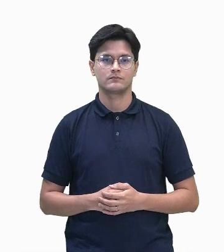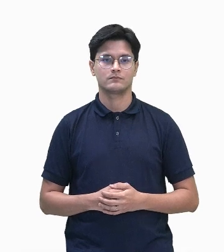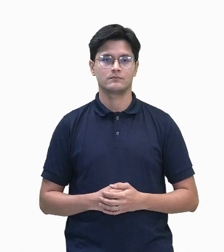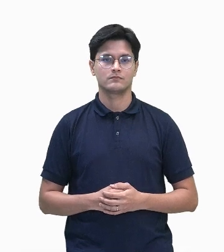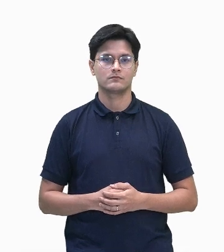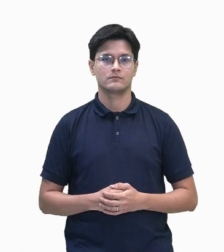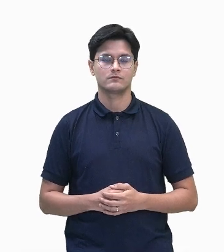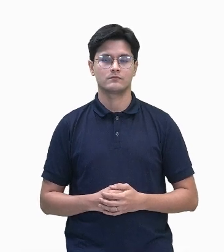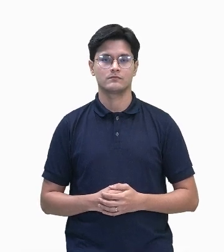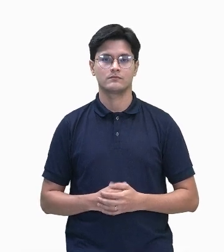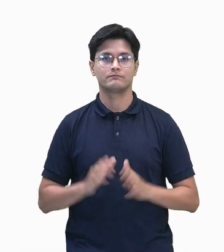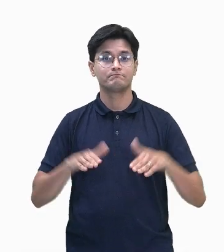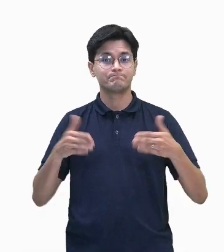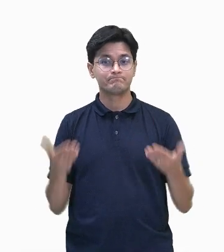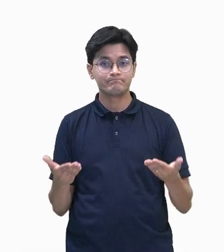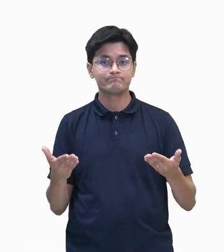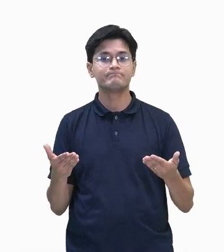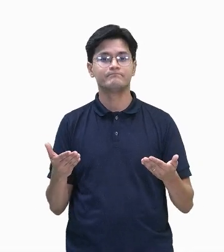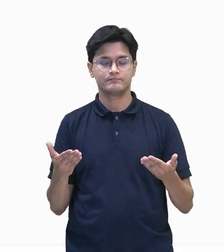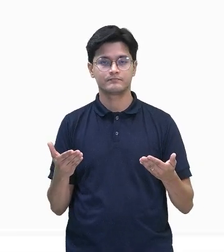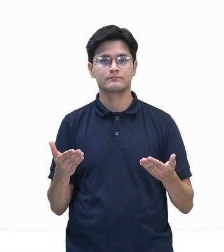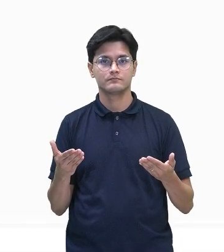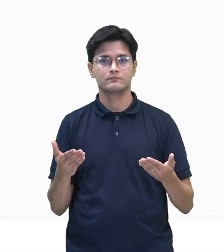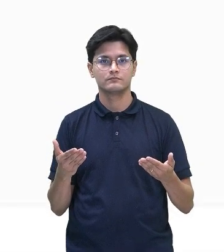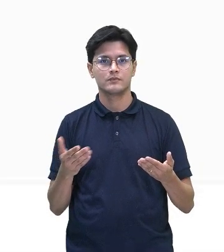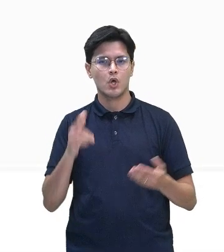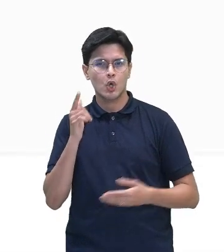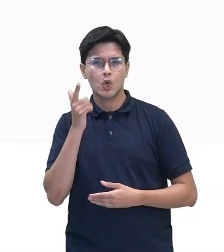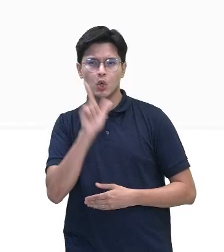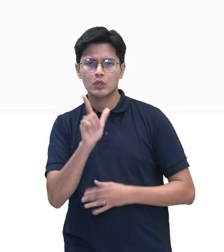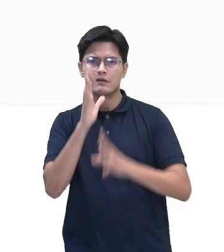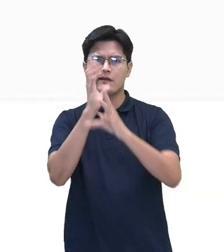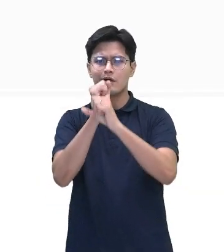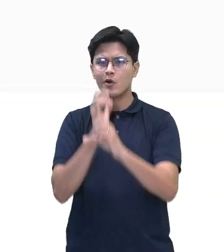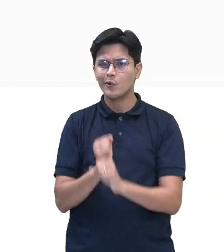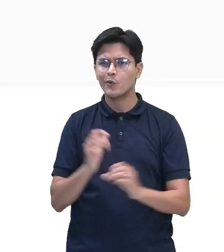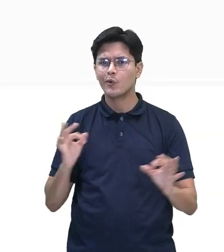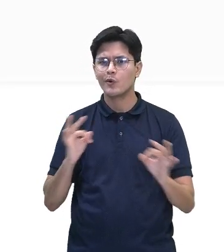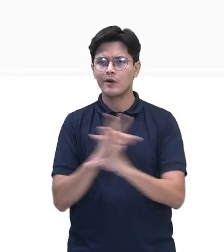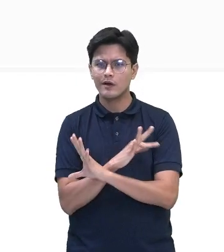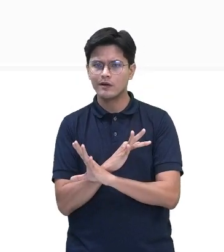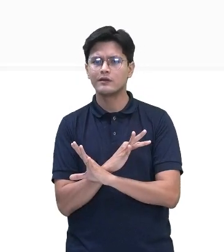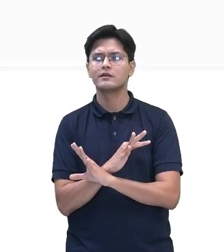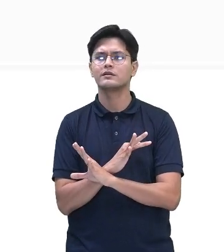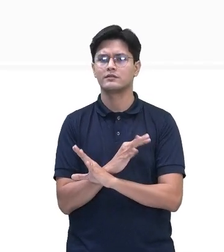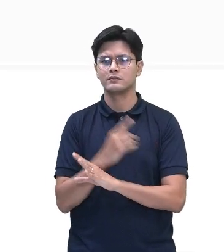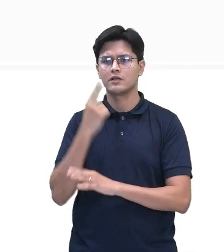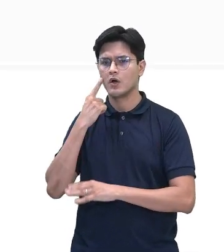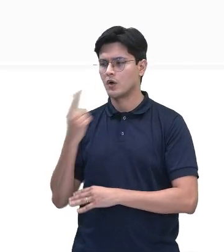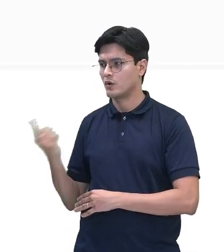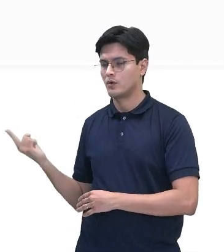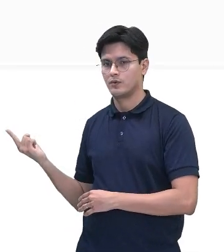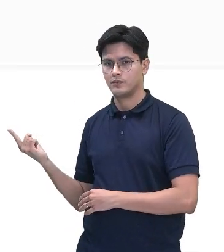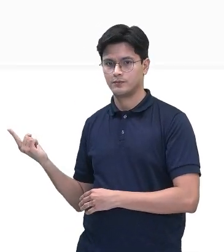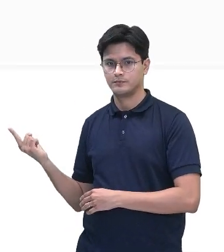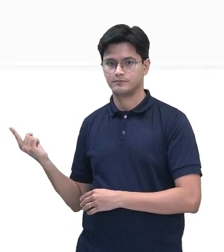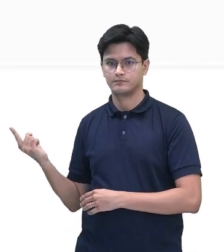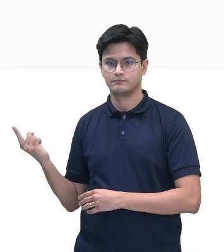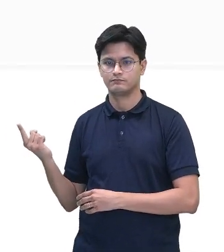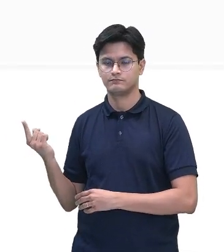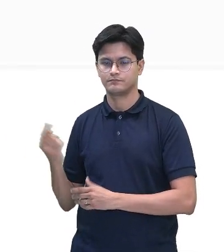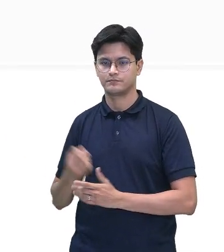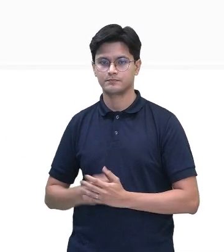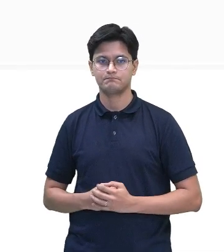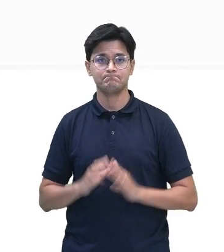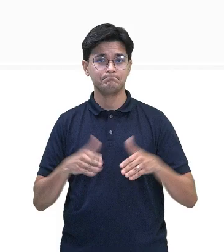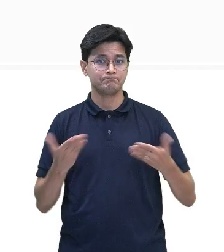Então, para a gente finalizar... Vamos ganhar um espaço aqui, vem aqui com o professor. Vamos finalizar o nosso cálculo. Vamos ficar